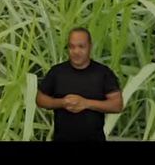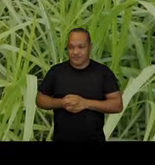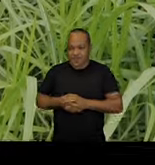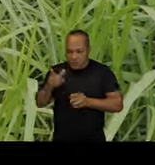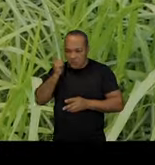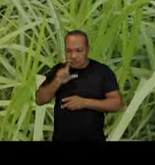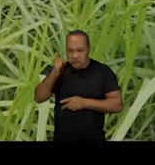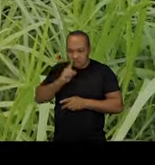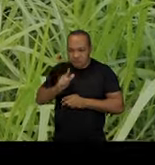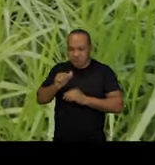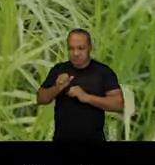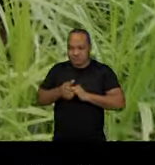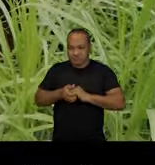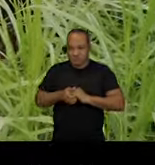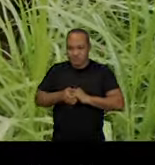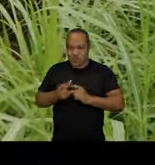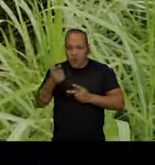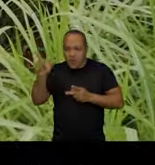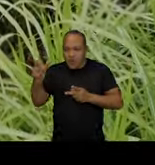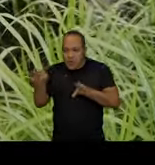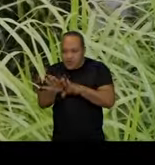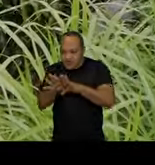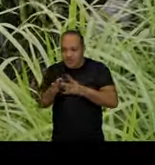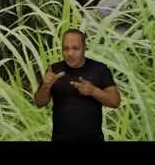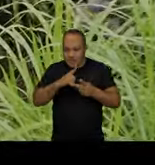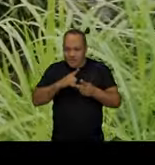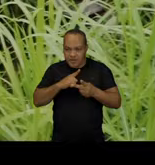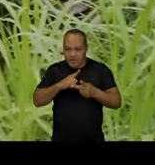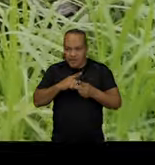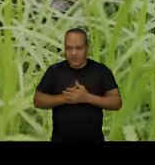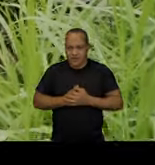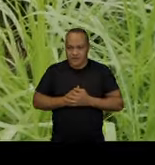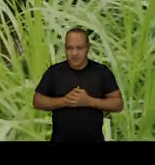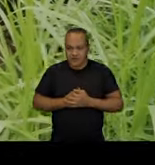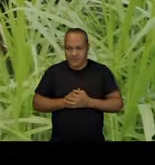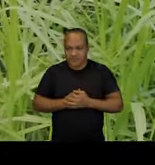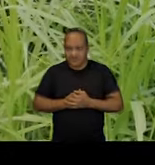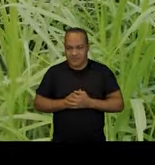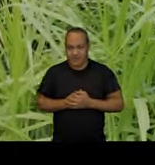Não pega, não. A outra tá também. Ah. Vê.